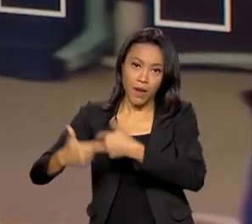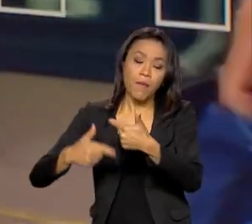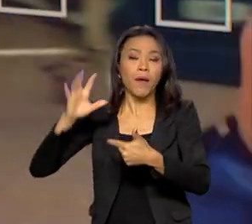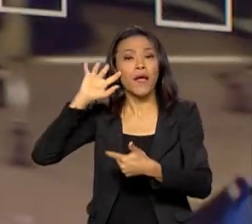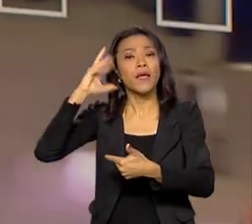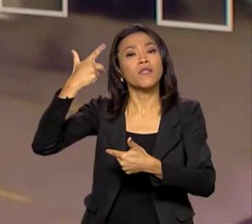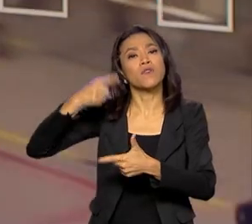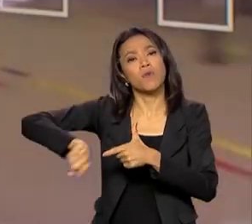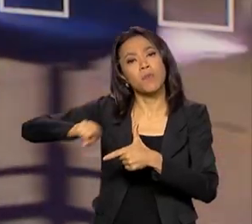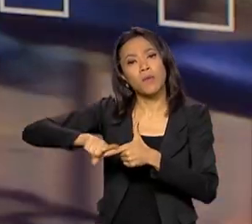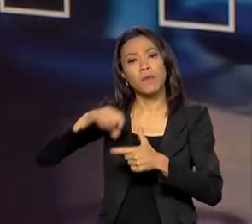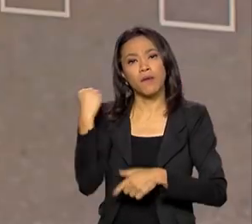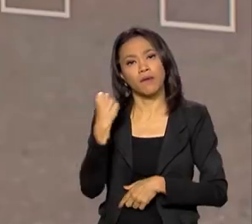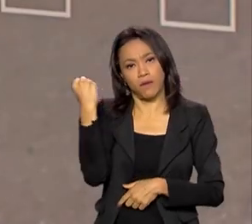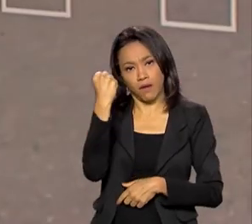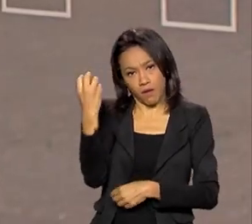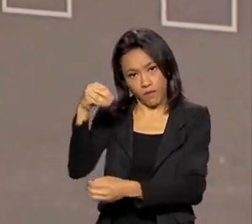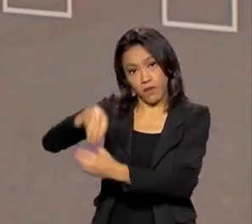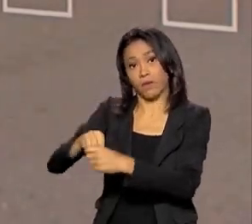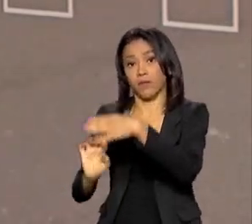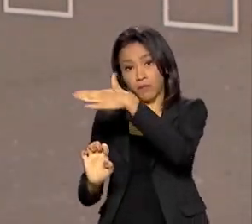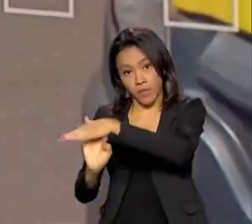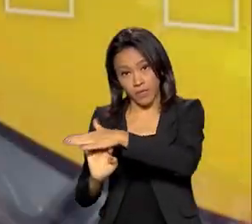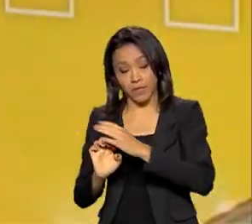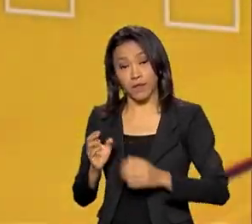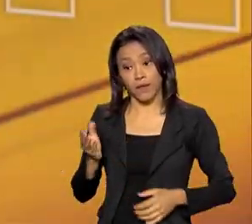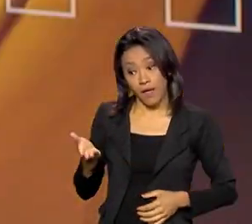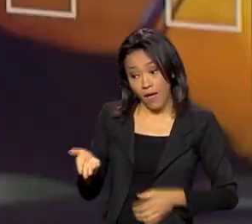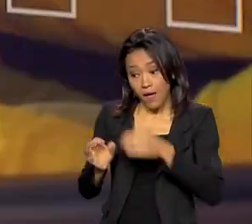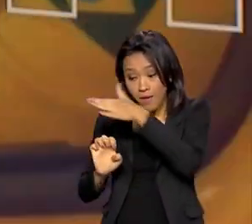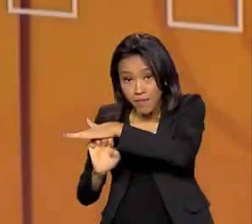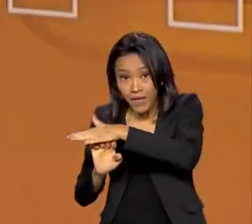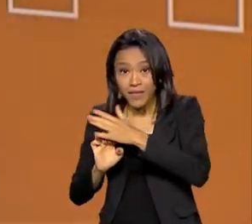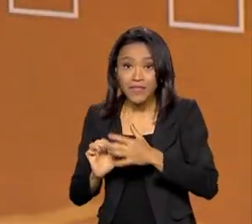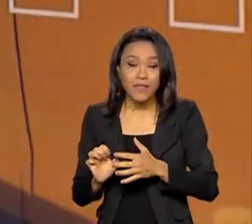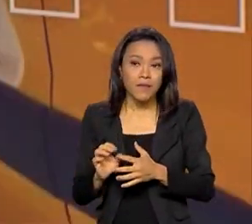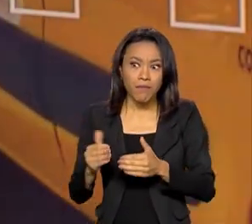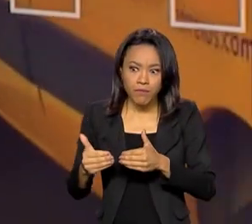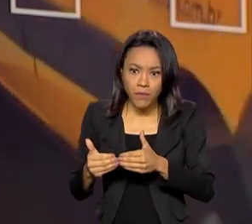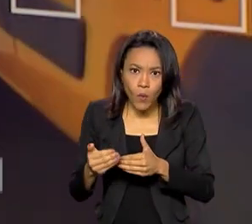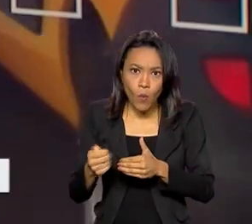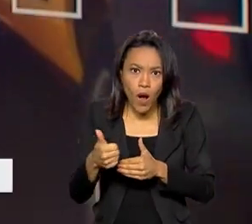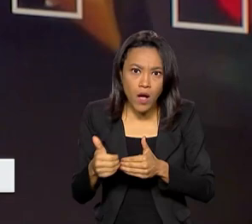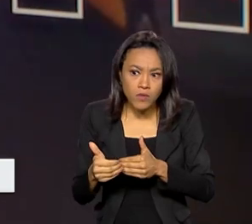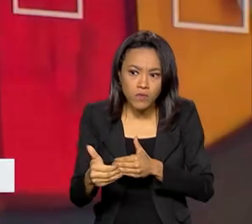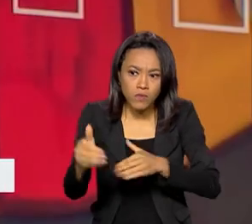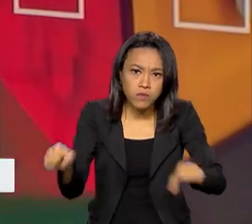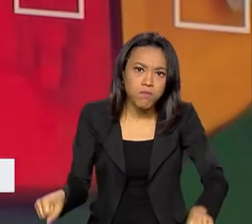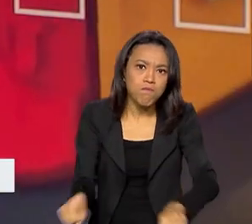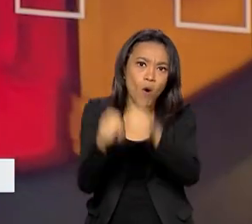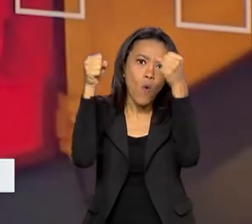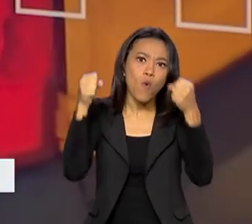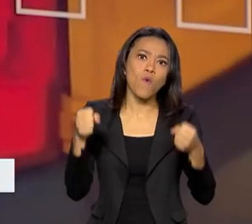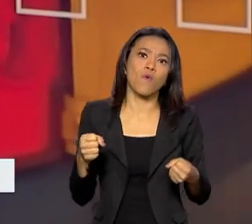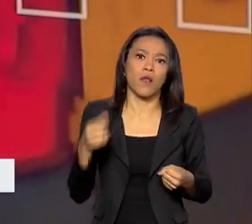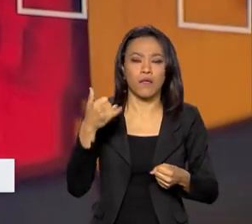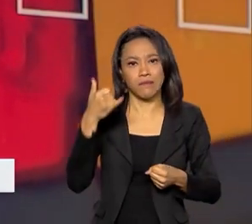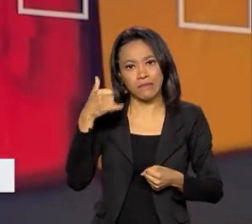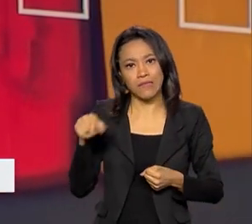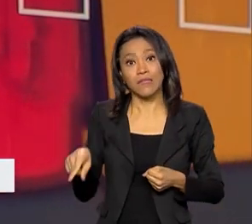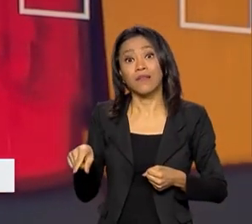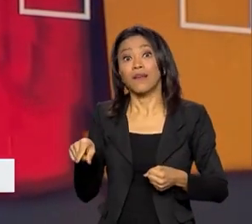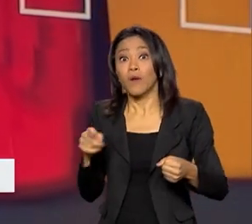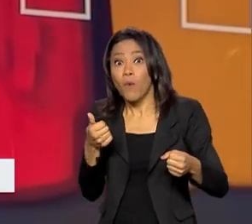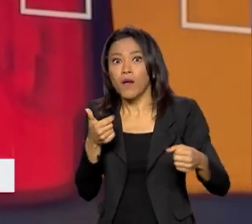uma situação muito grave. A empresa estava numa condição pré-falimentar. Por pouco ela não se torna